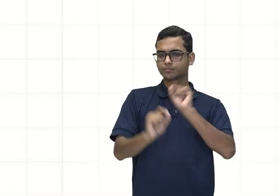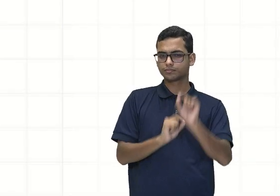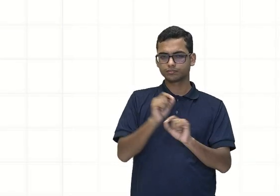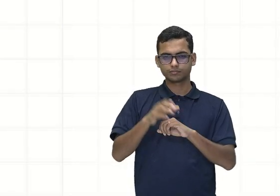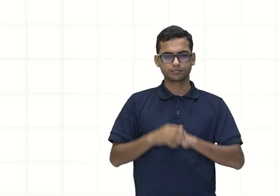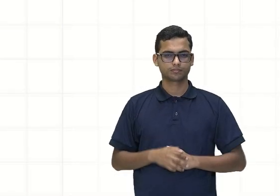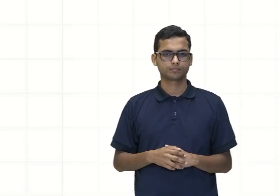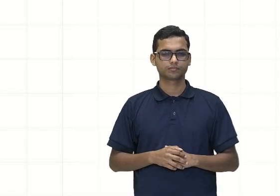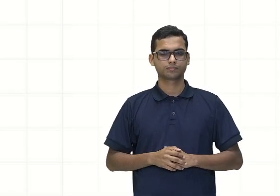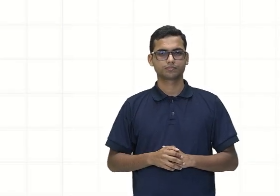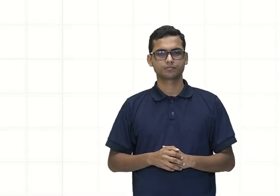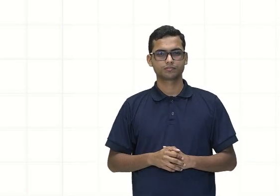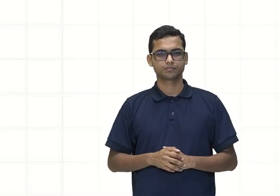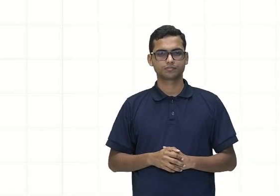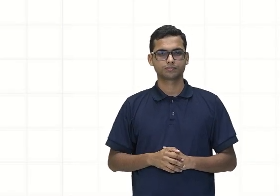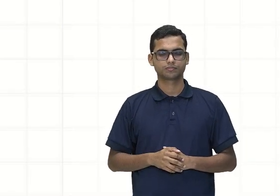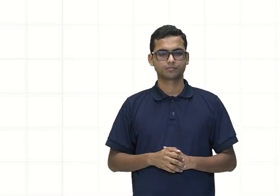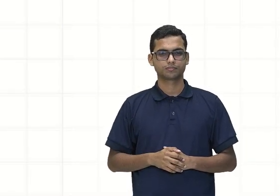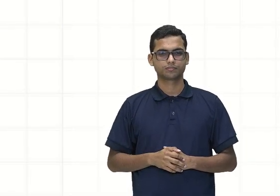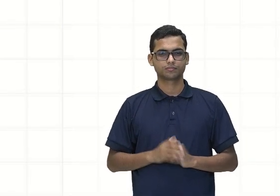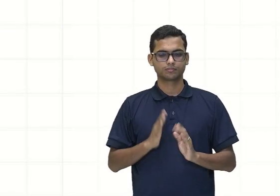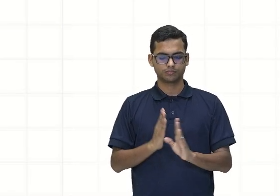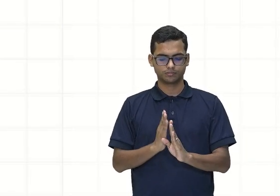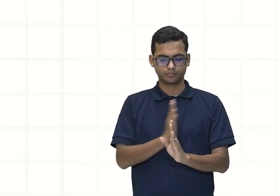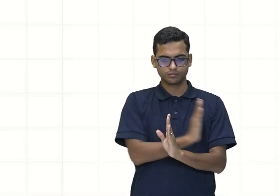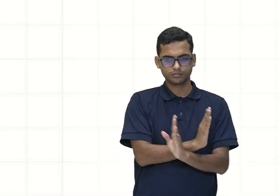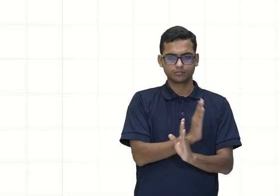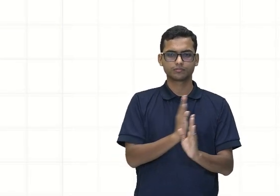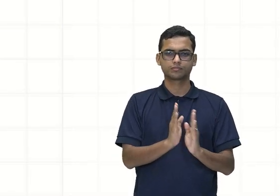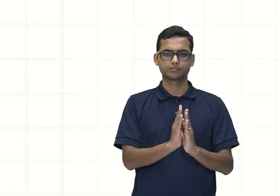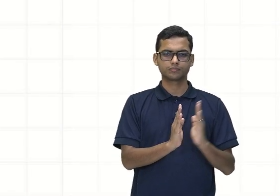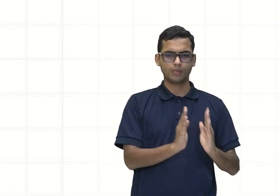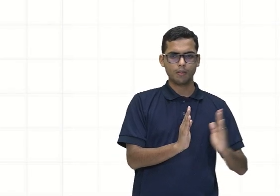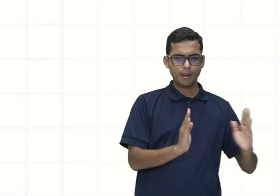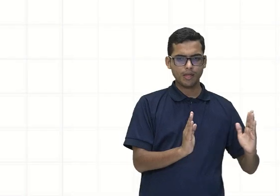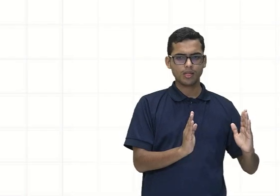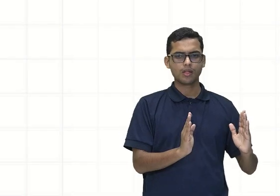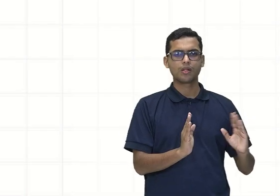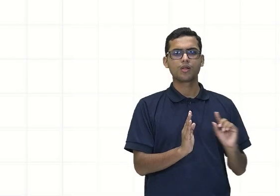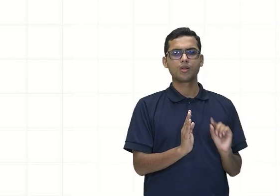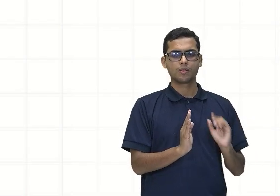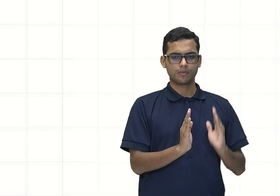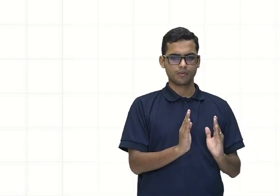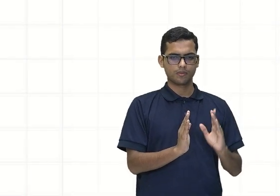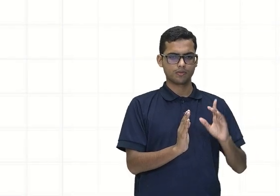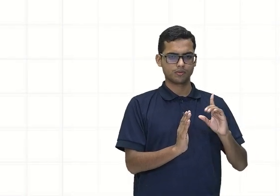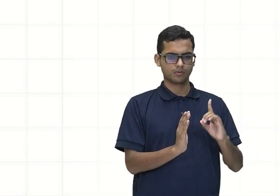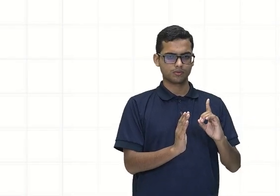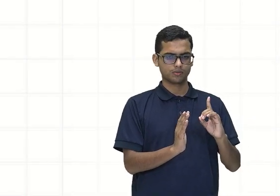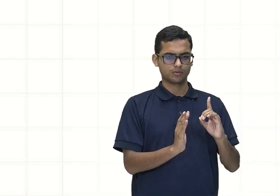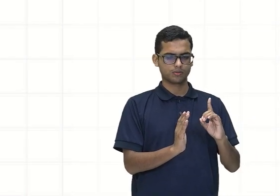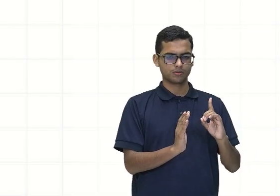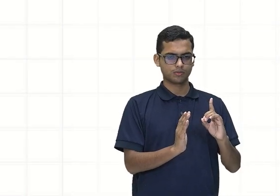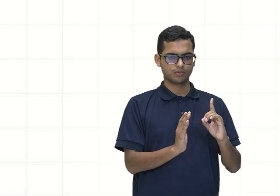nossas medidas menores que o metro, que são o decímetro,